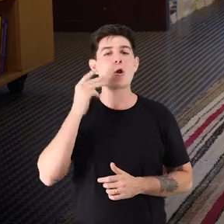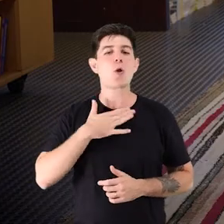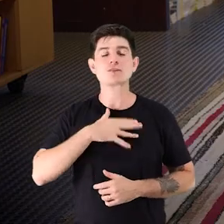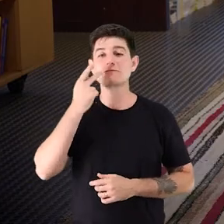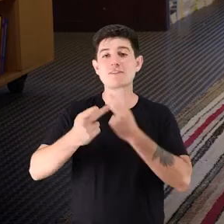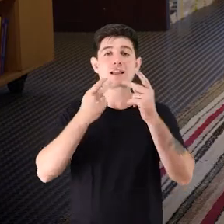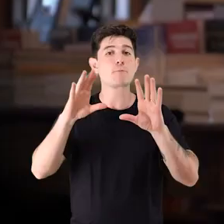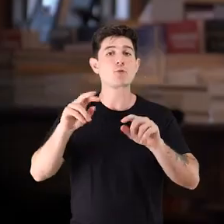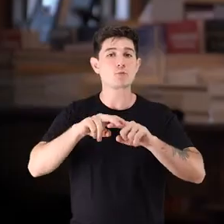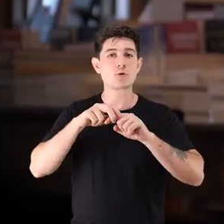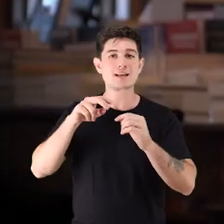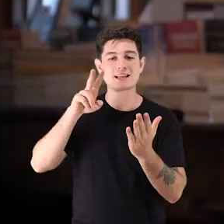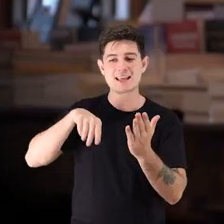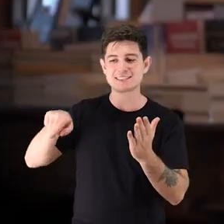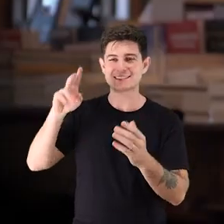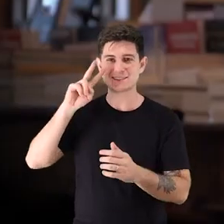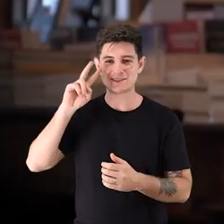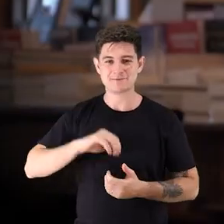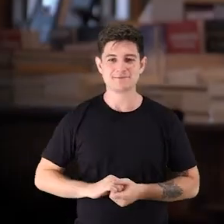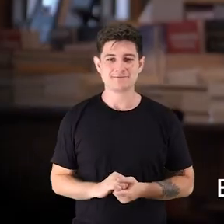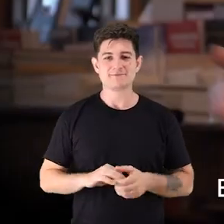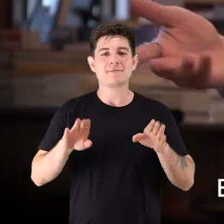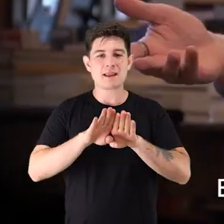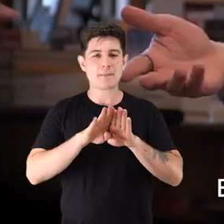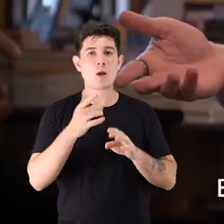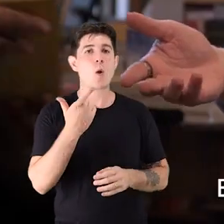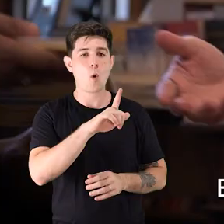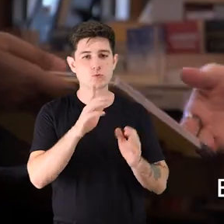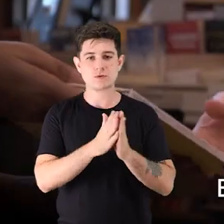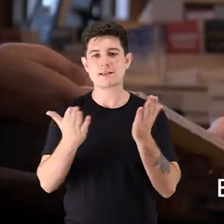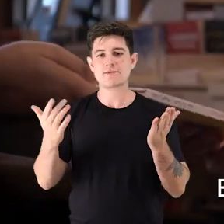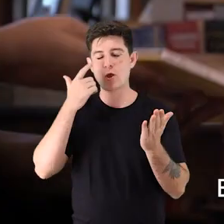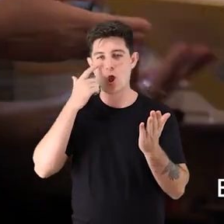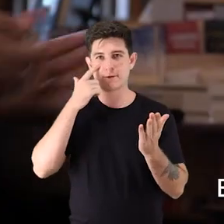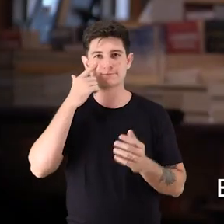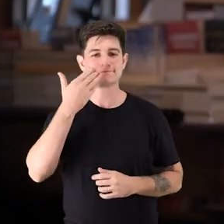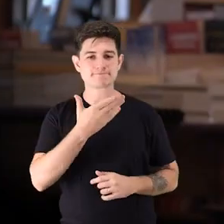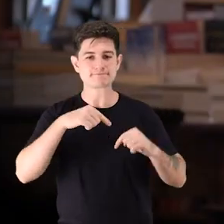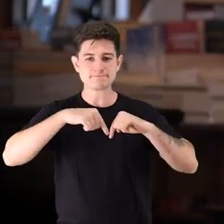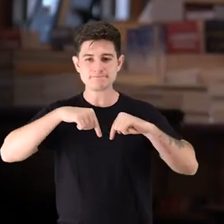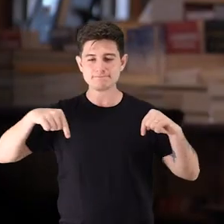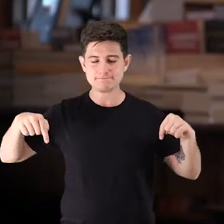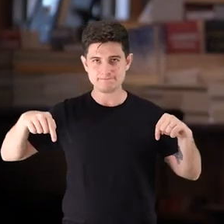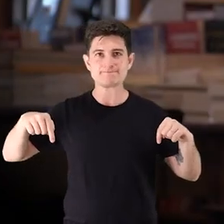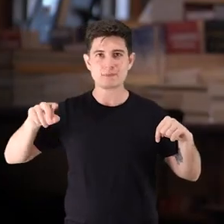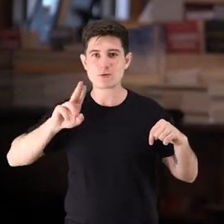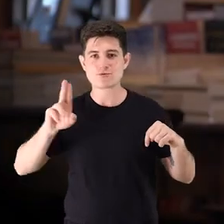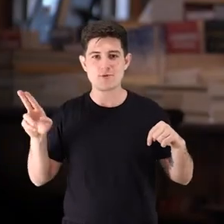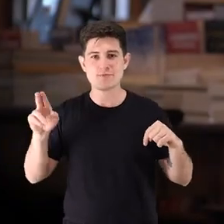uma história que faz as pessoas falarem, né? Que é A Cicatriz. E um outro livro que nasceu também do cotidiano, esse aqui é um pouquinho mais